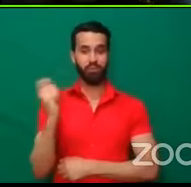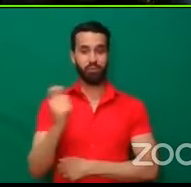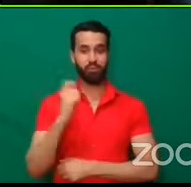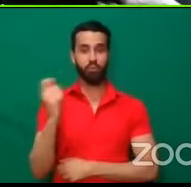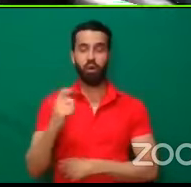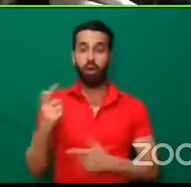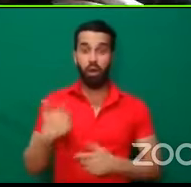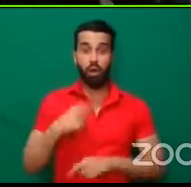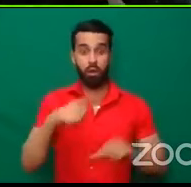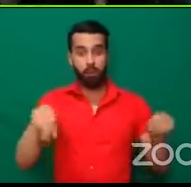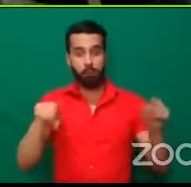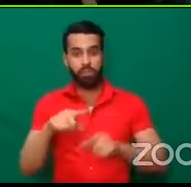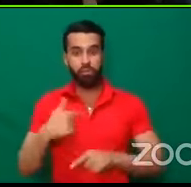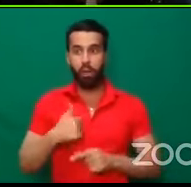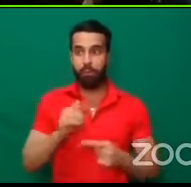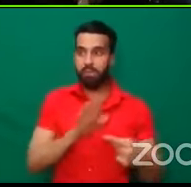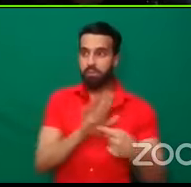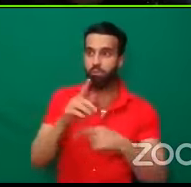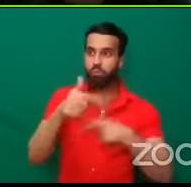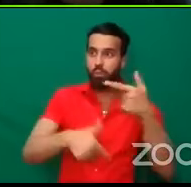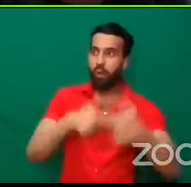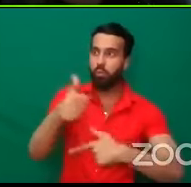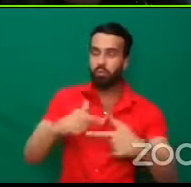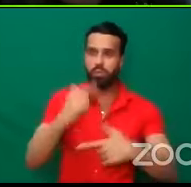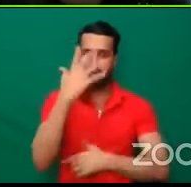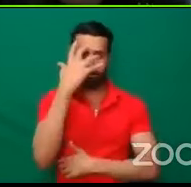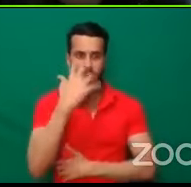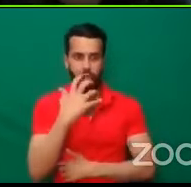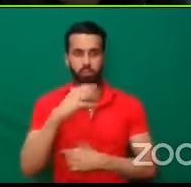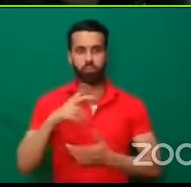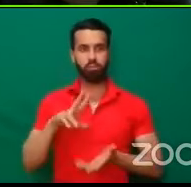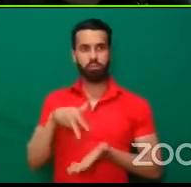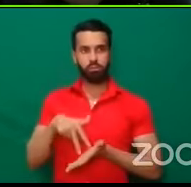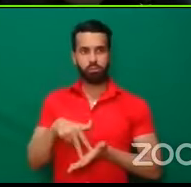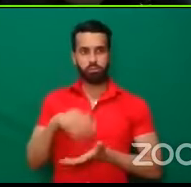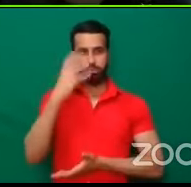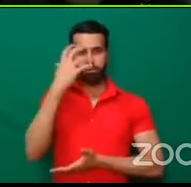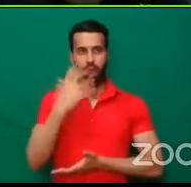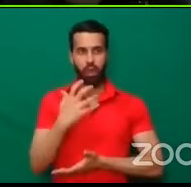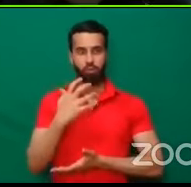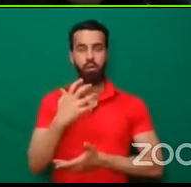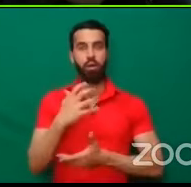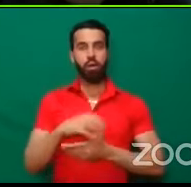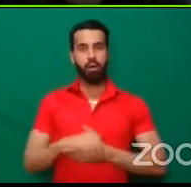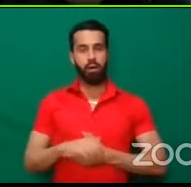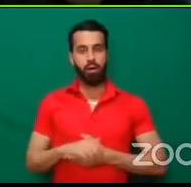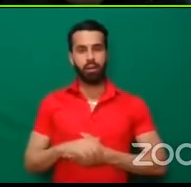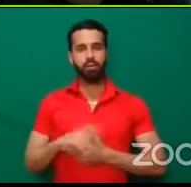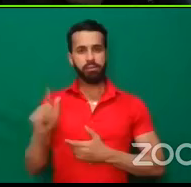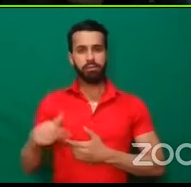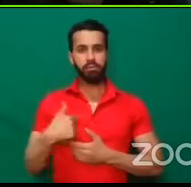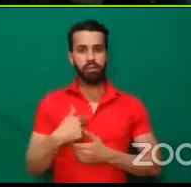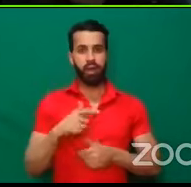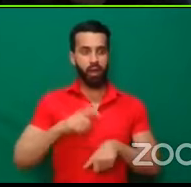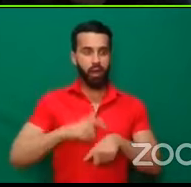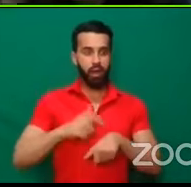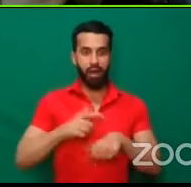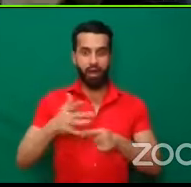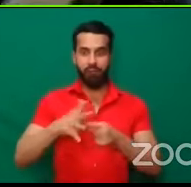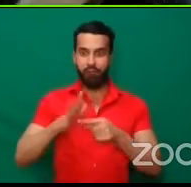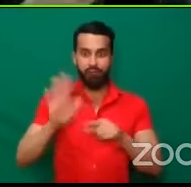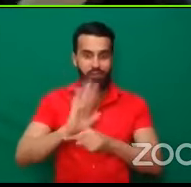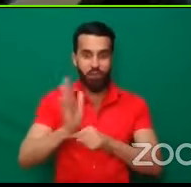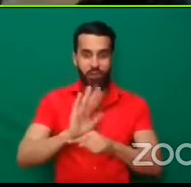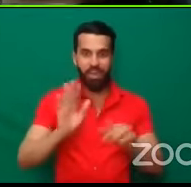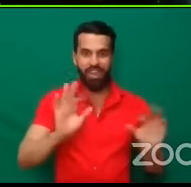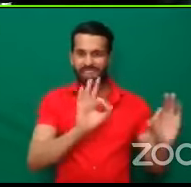tinha uma galera apresentando trabalhos bem sérios, assim, bem bonitos, né? Sim. E quando chegou a Máquina de Café, todo mundo